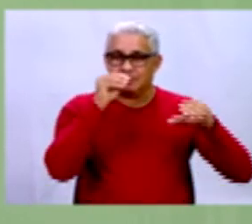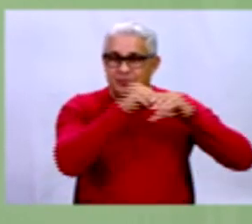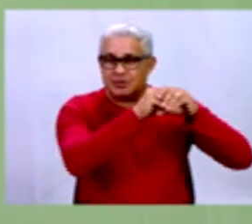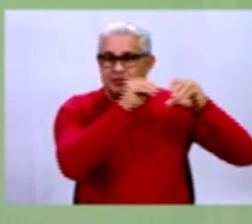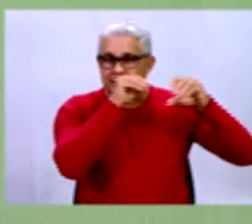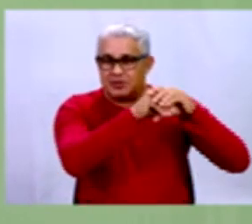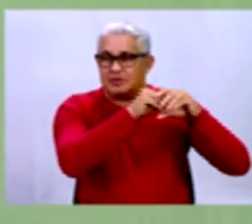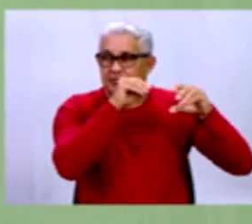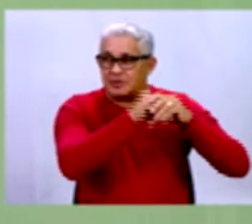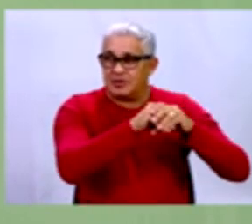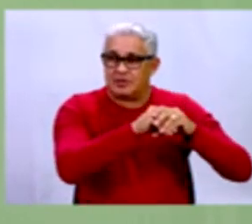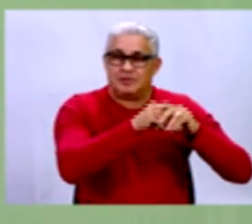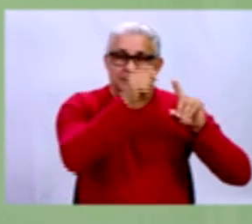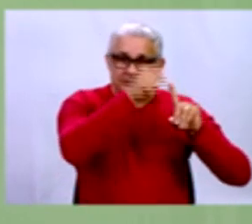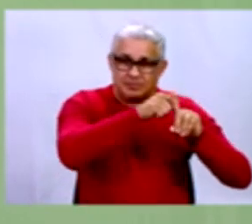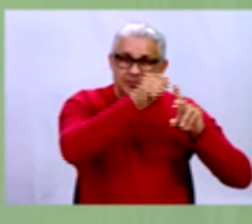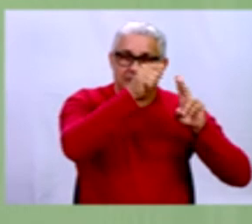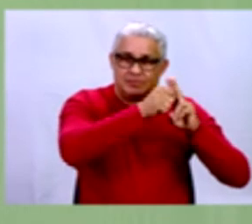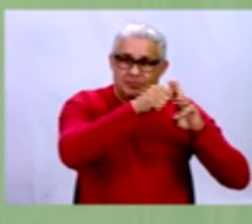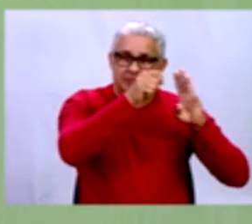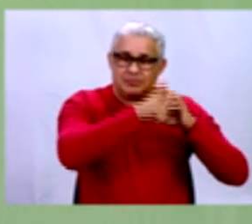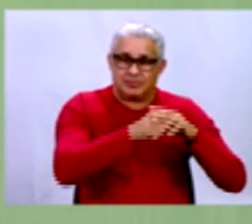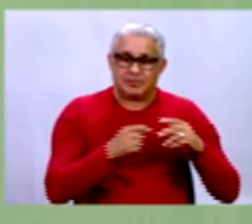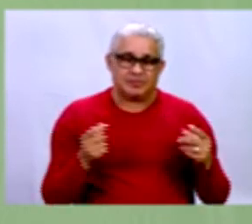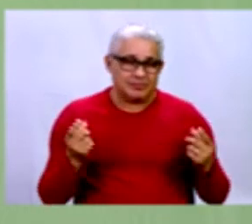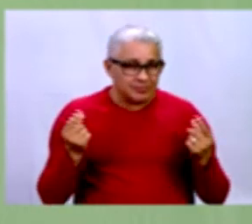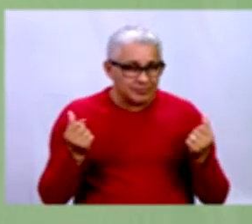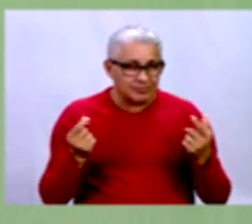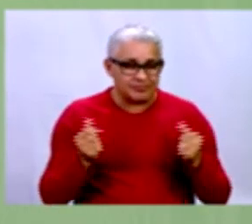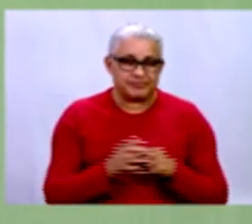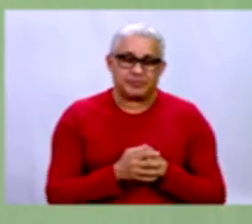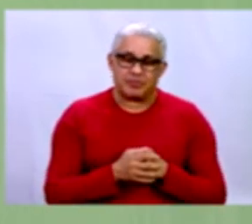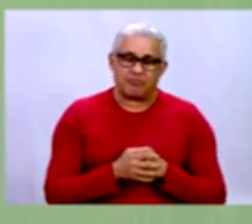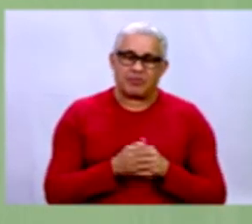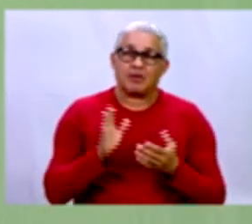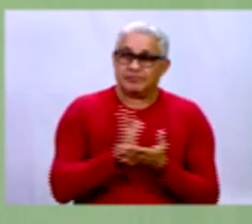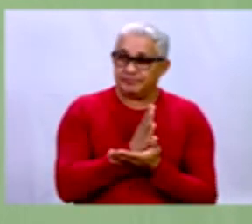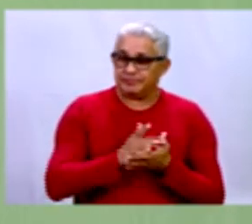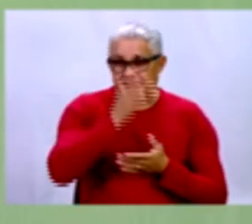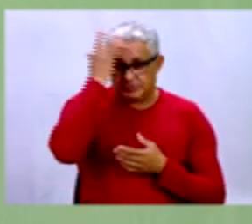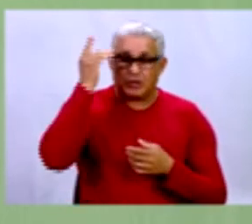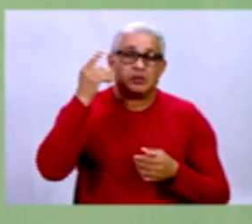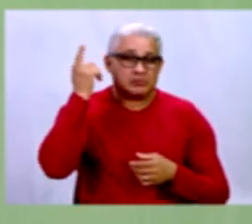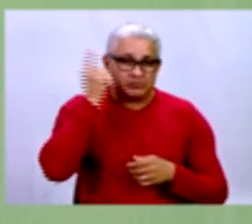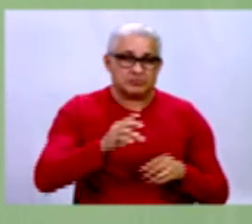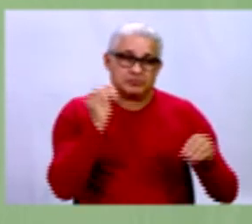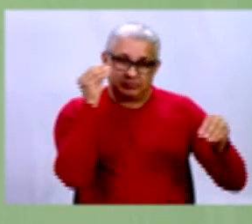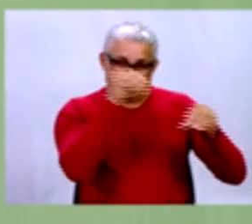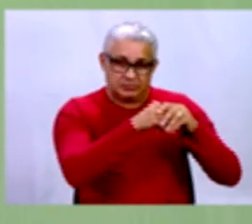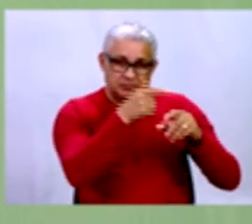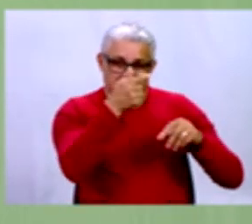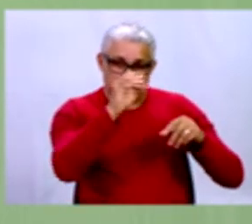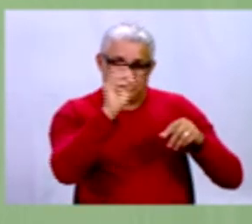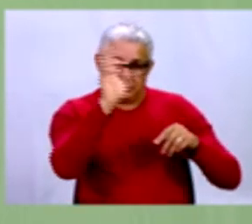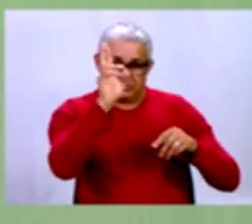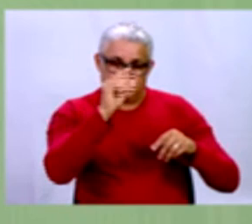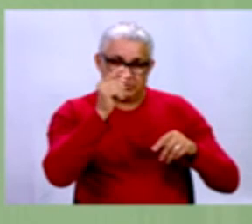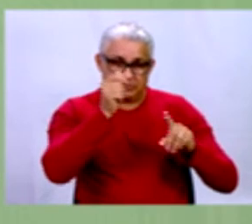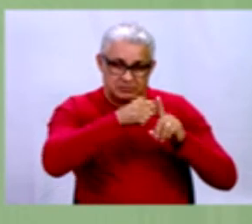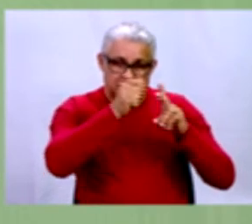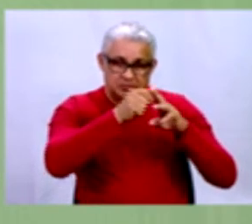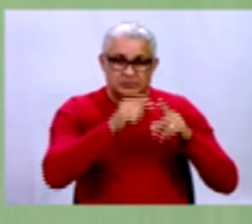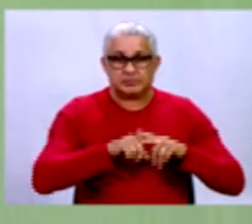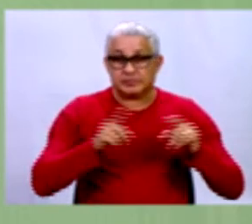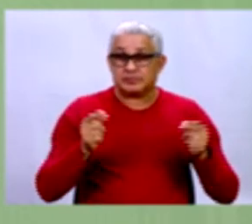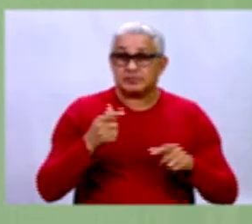depósito todo mês. É um valor assim que uma grande parte das pessoas conseguem fazer um depósito de R$ 70 todo mês. Só que